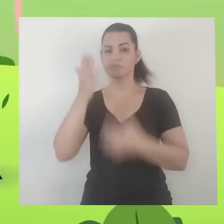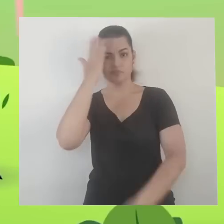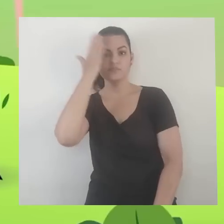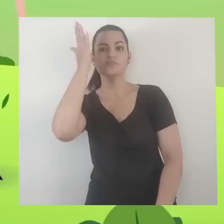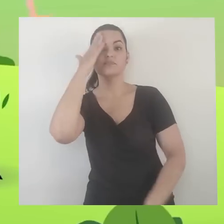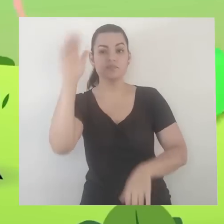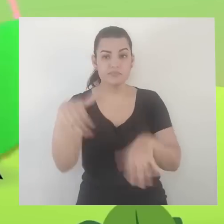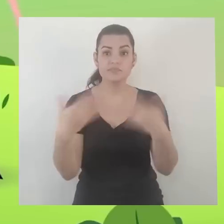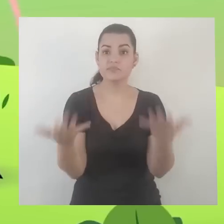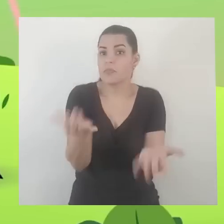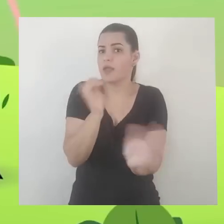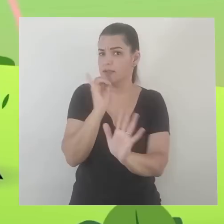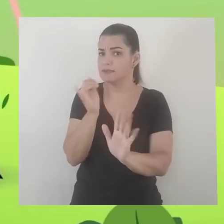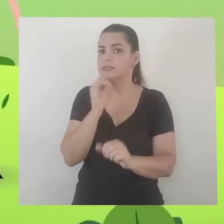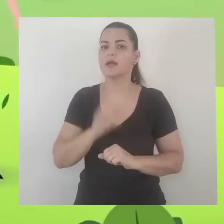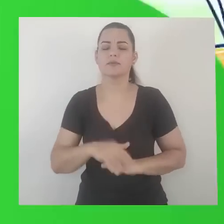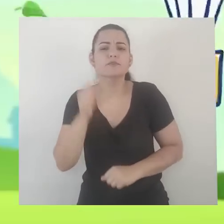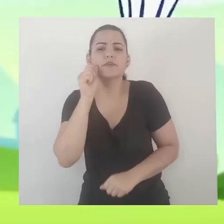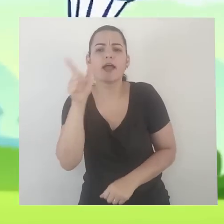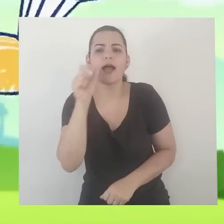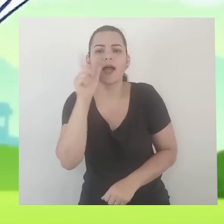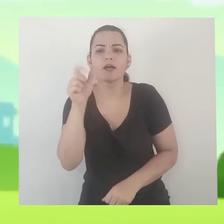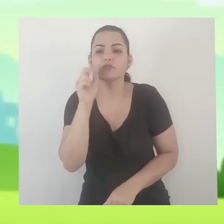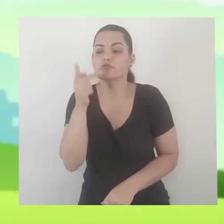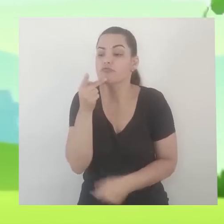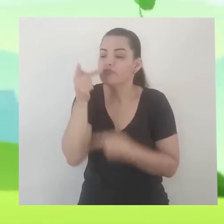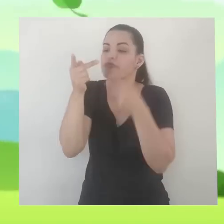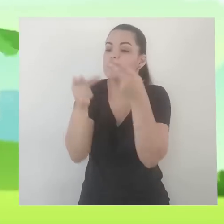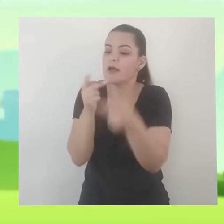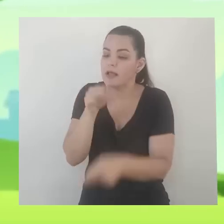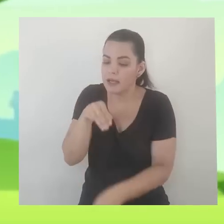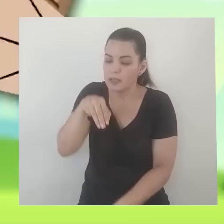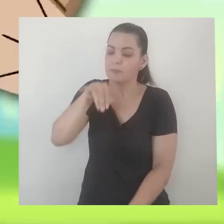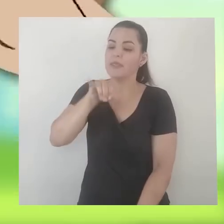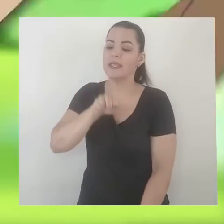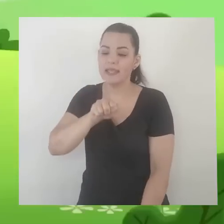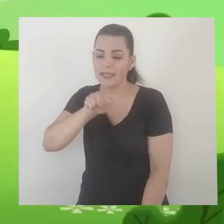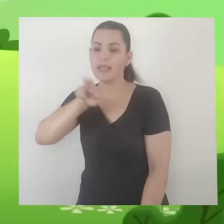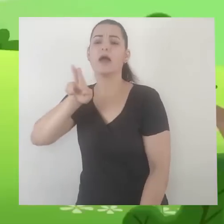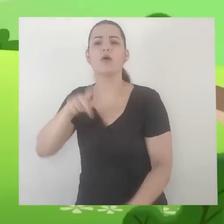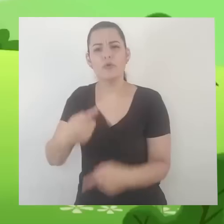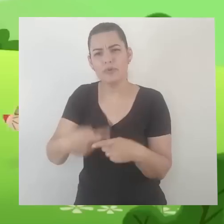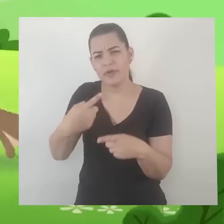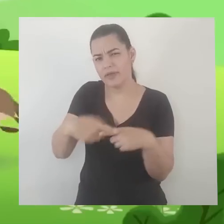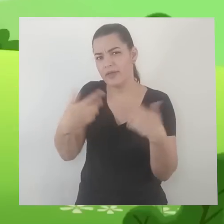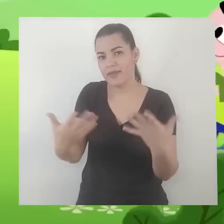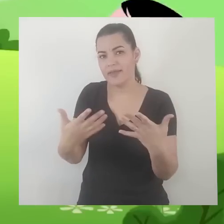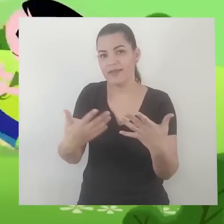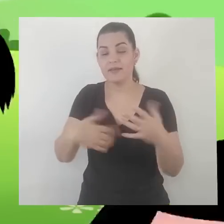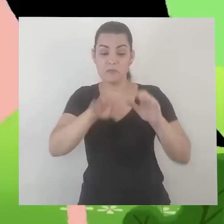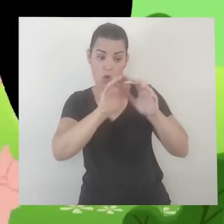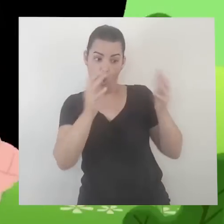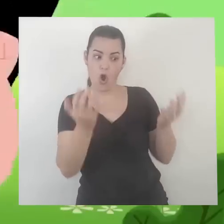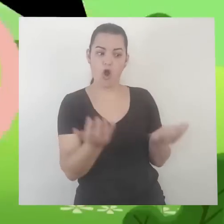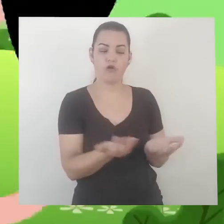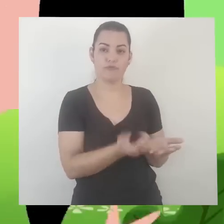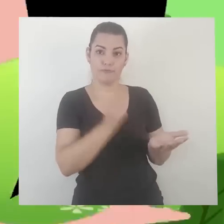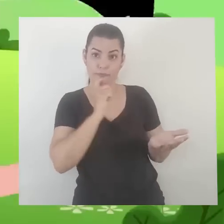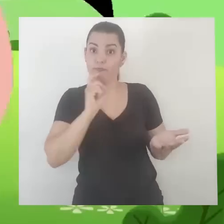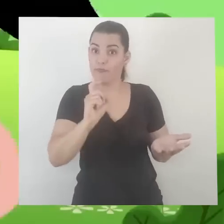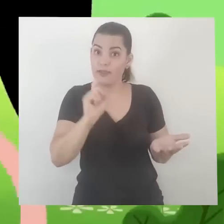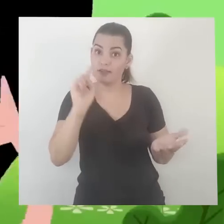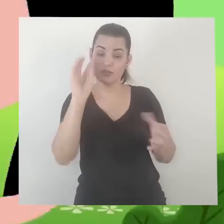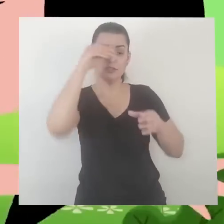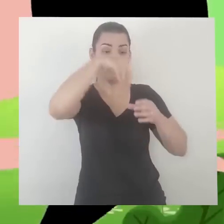Eu quero saber porque o gato mia. Verde por fora, vermelha por dentro é